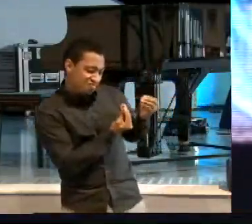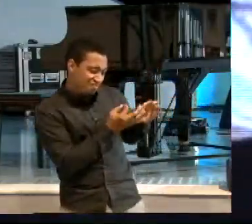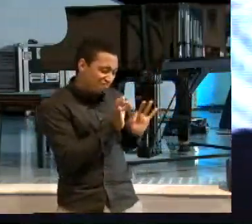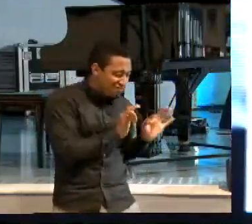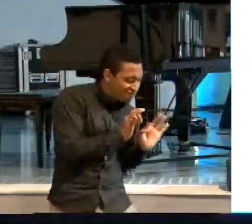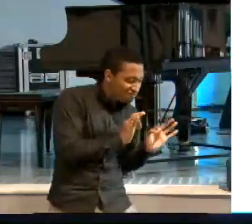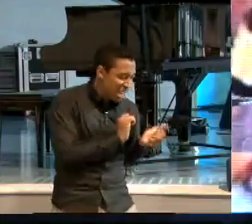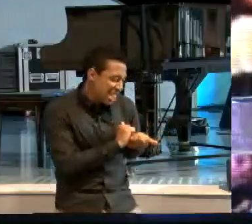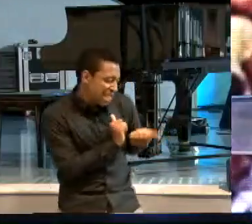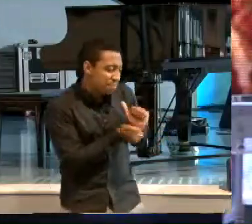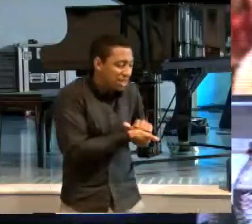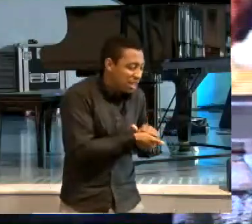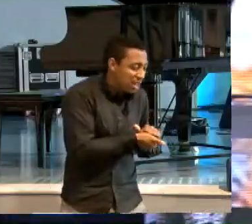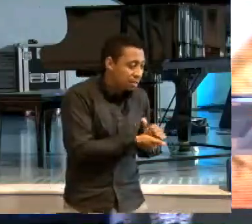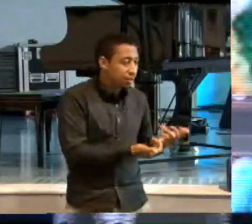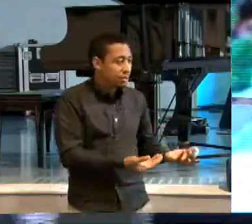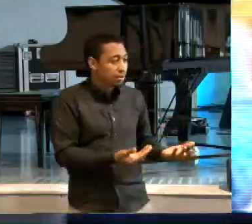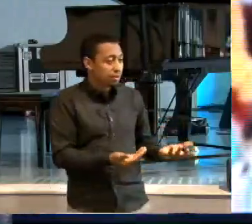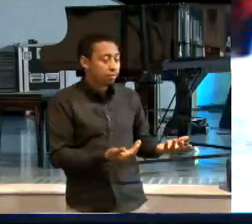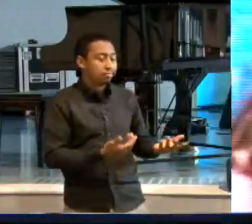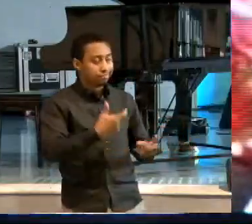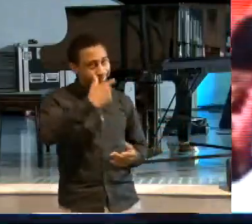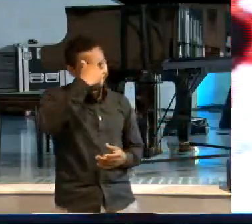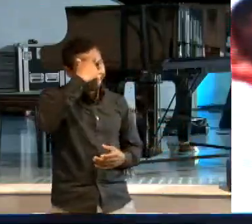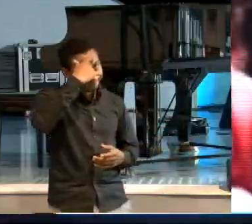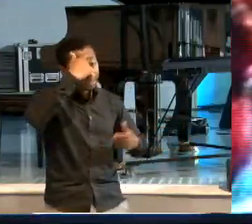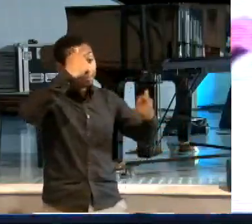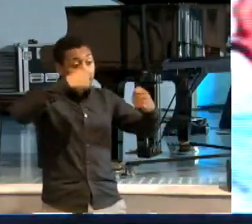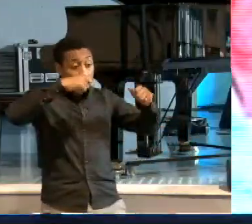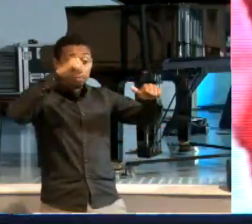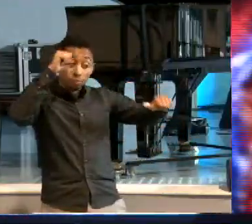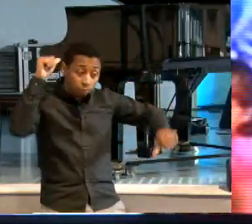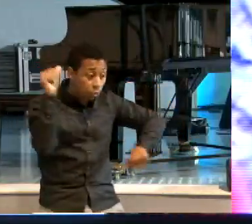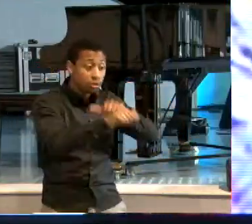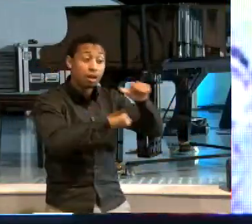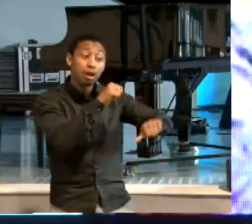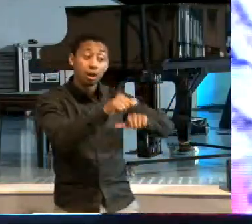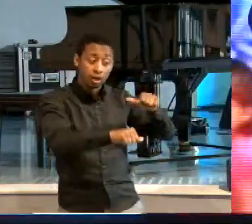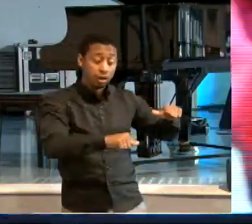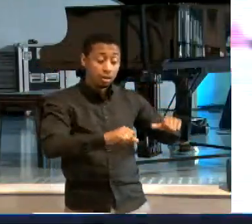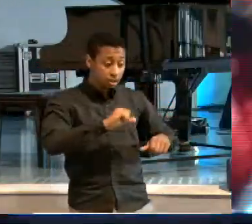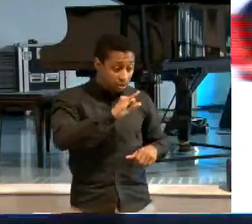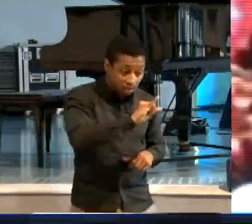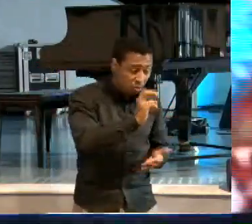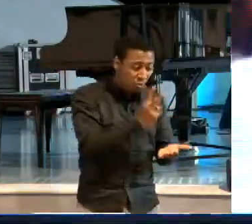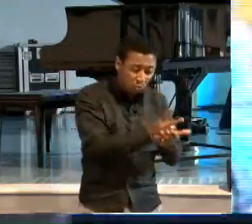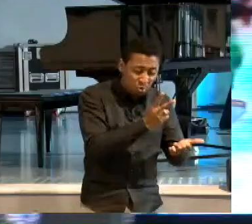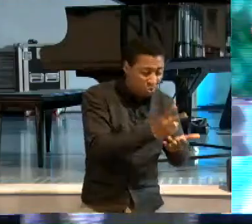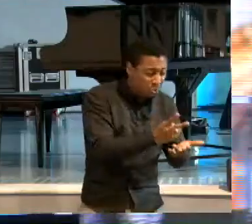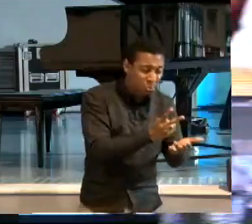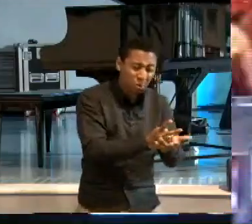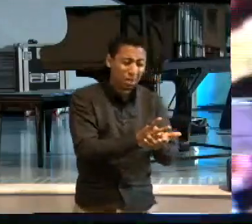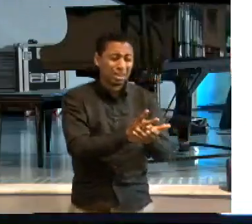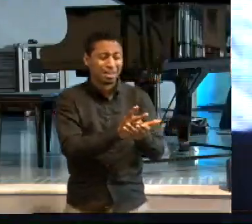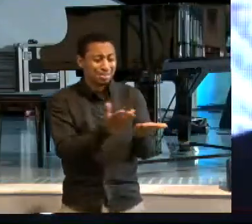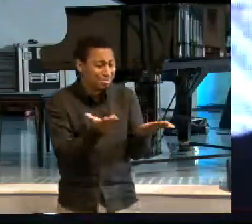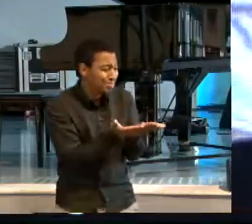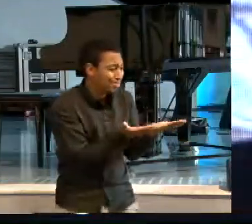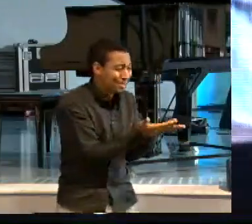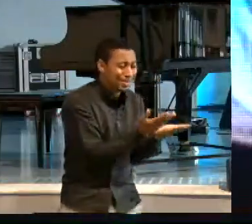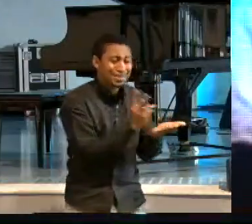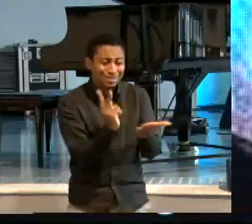disse: nós não mudarmos essa mentalidade, isso será a nossa ruína. E de repente eu começo a me